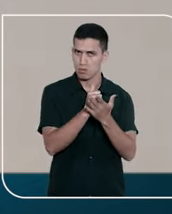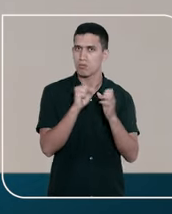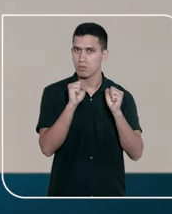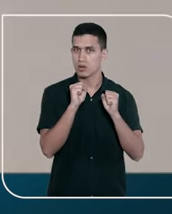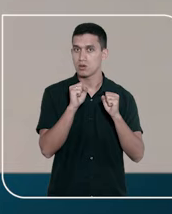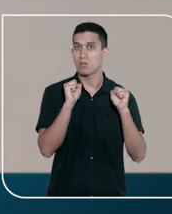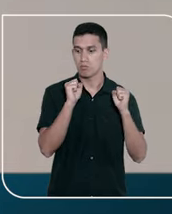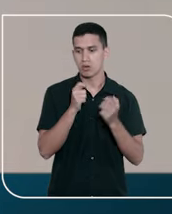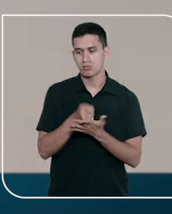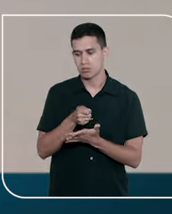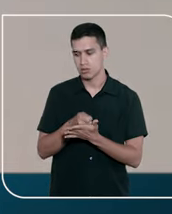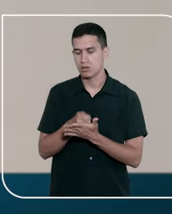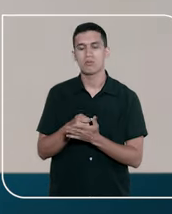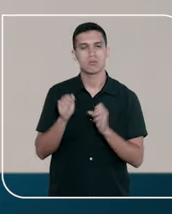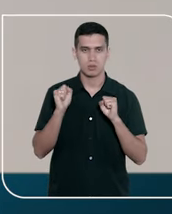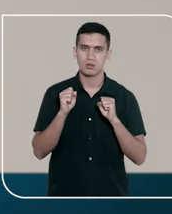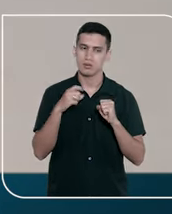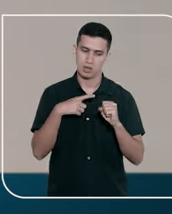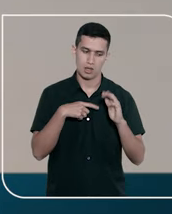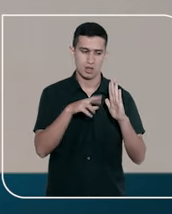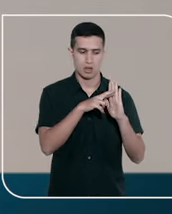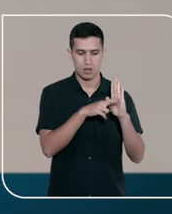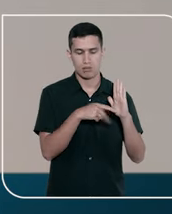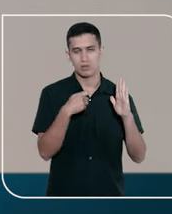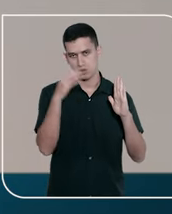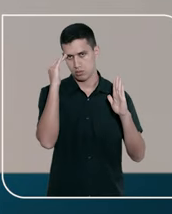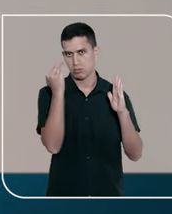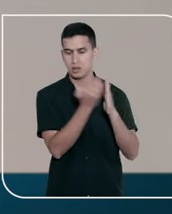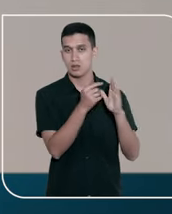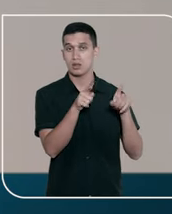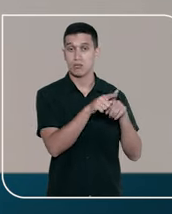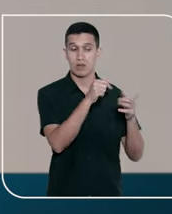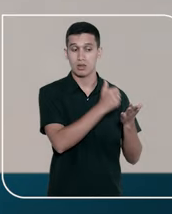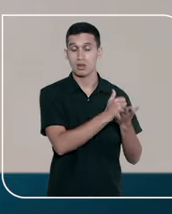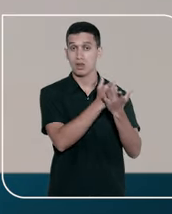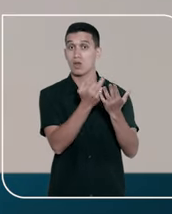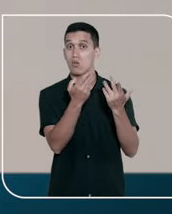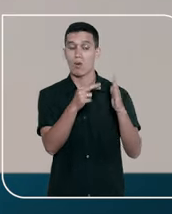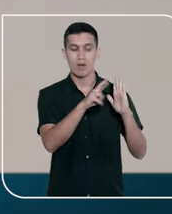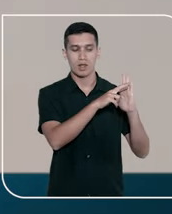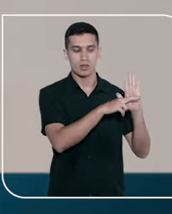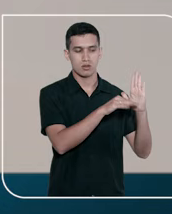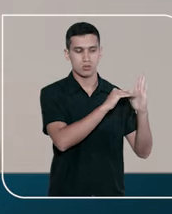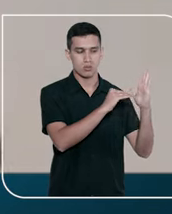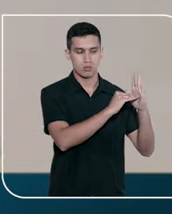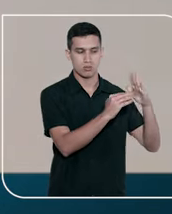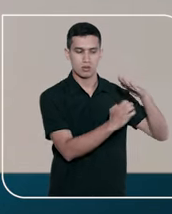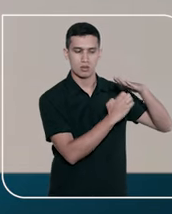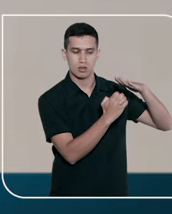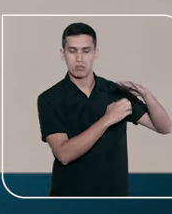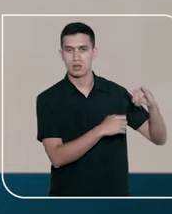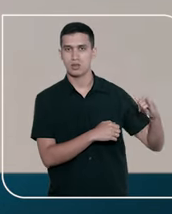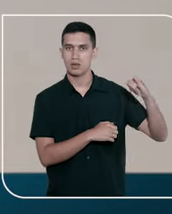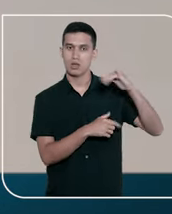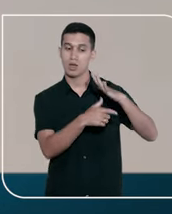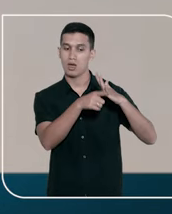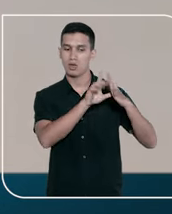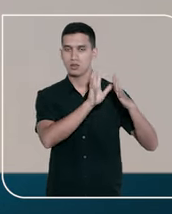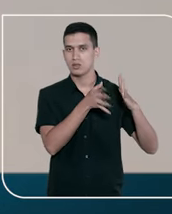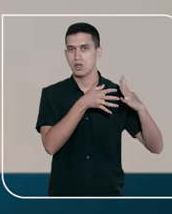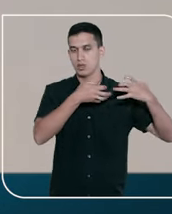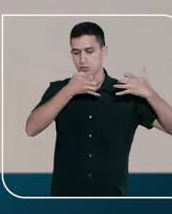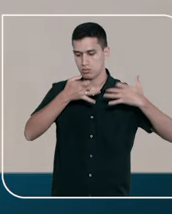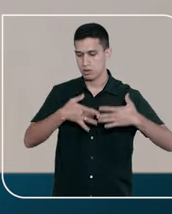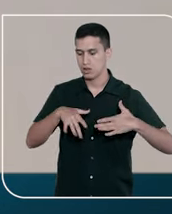desde que esteja previsto no contrato? Pode. E transporta conforme a companhia aérea determina, previamente anunciado